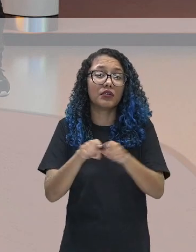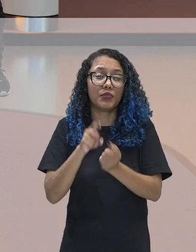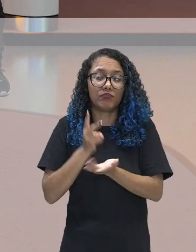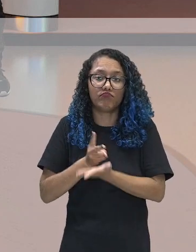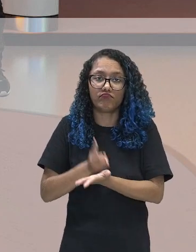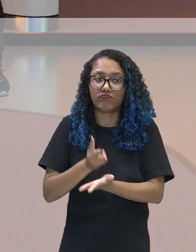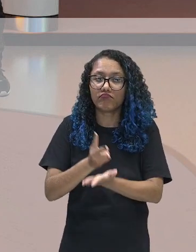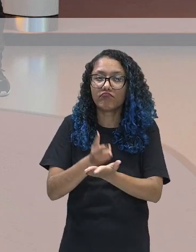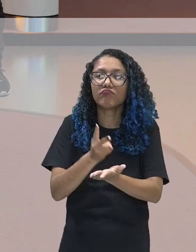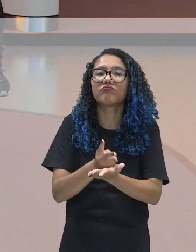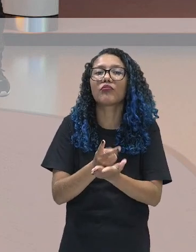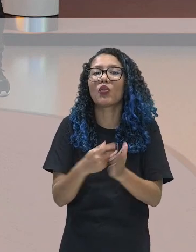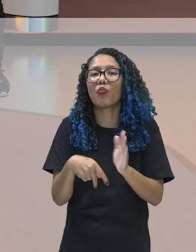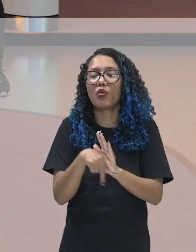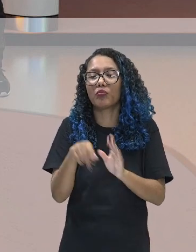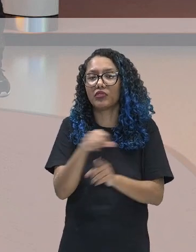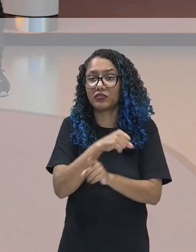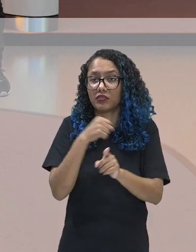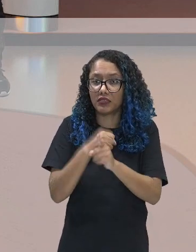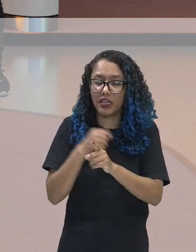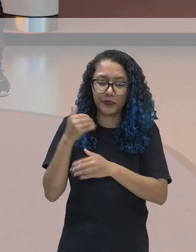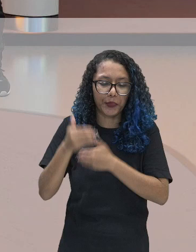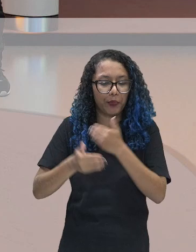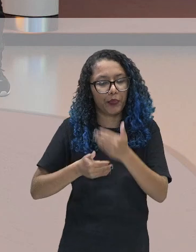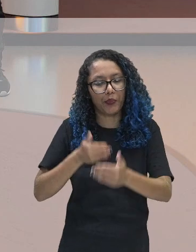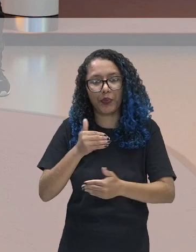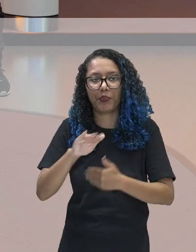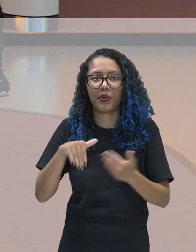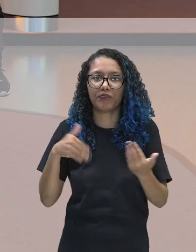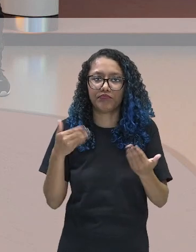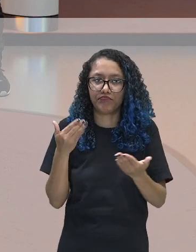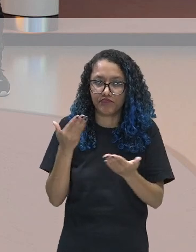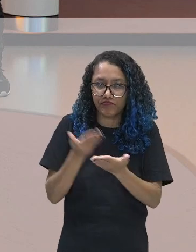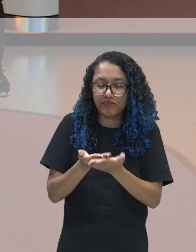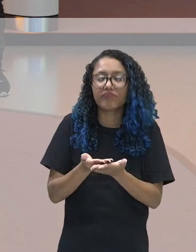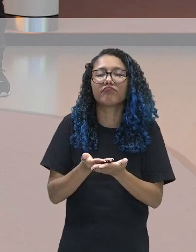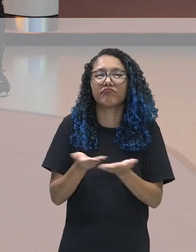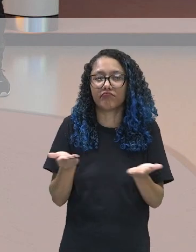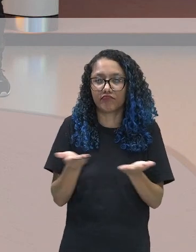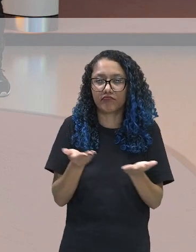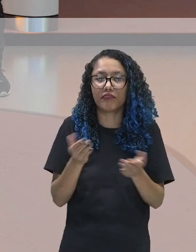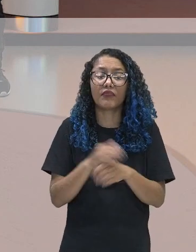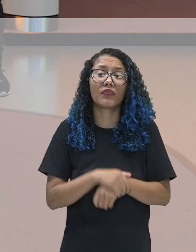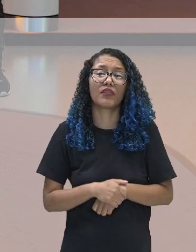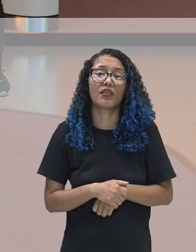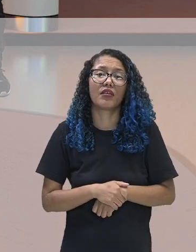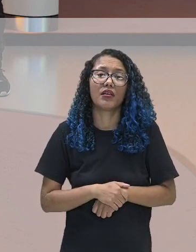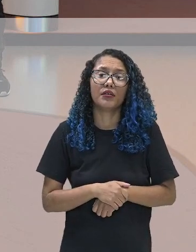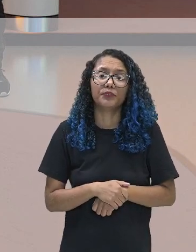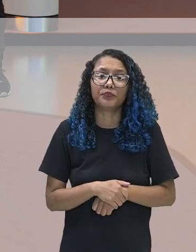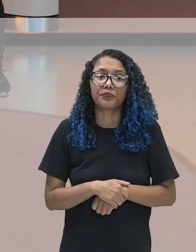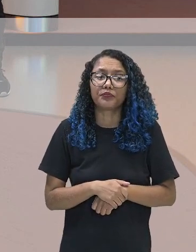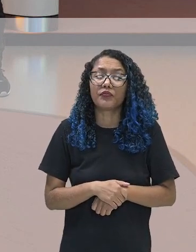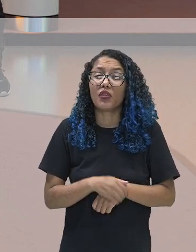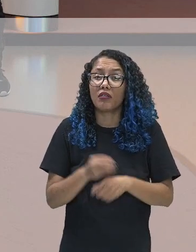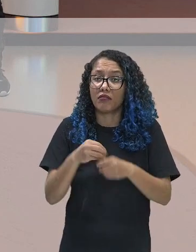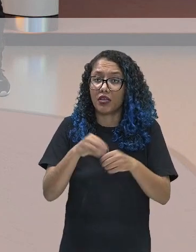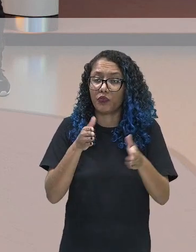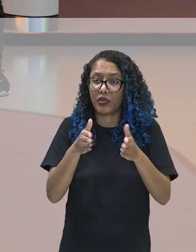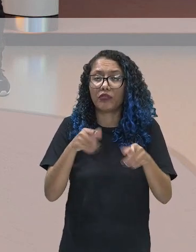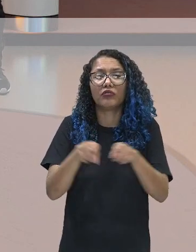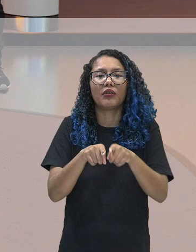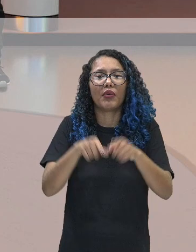as sociedades passam ao longo do tempo e de um espaço específico. Essa é a nossa